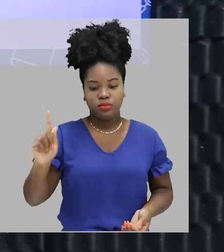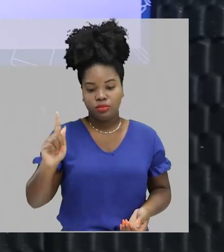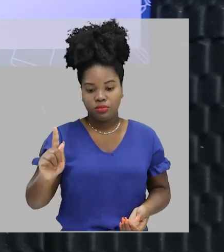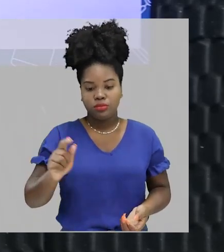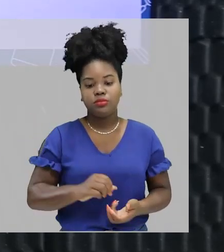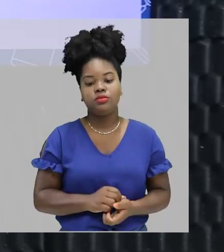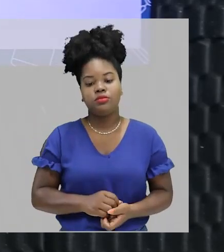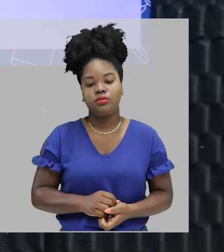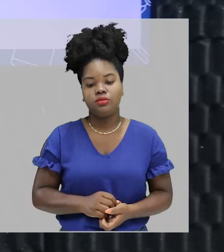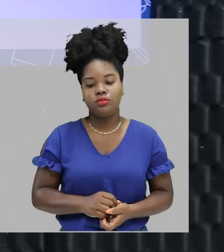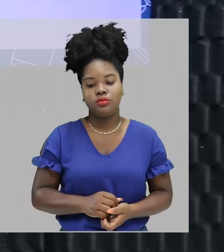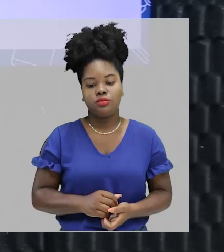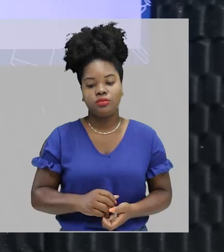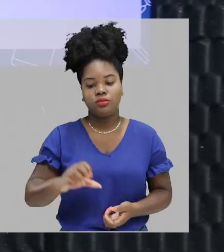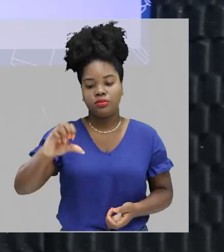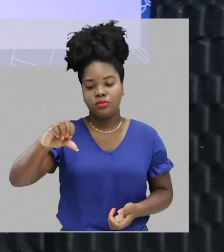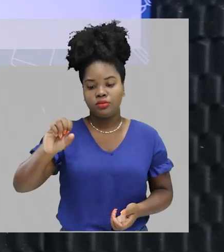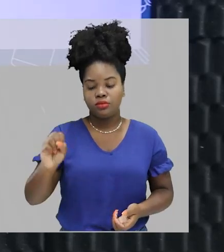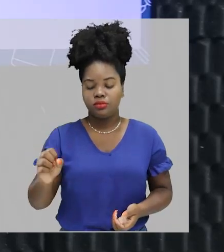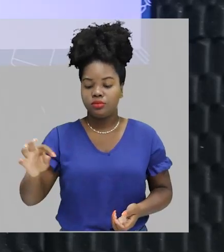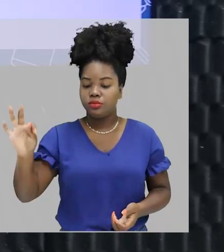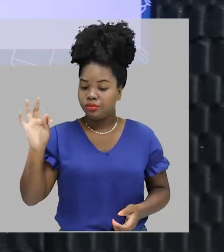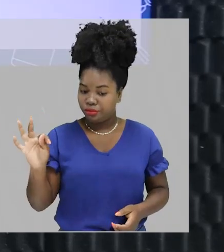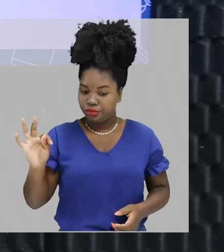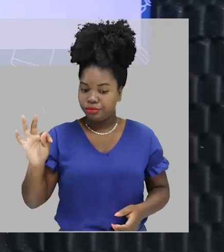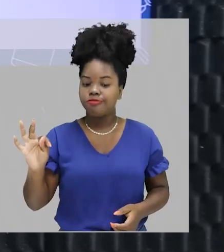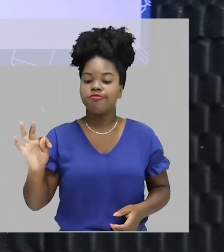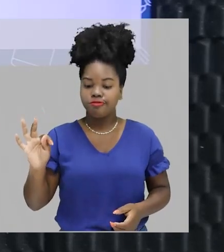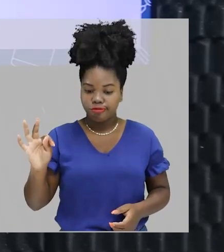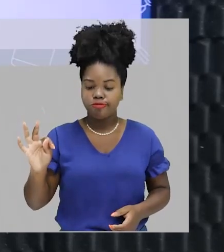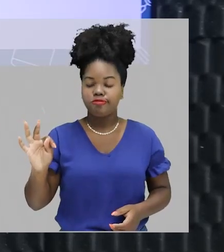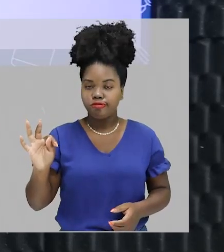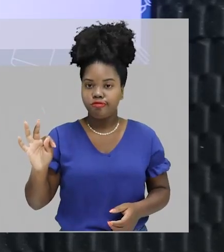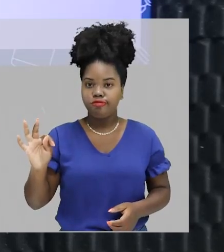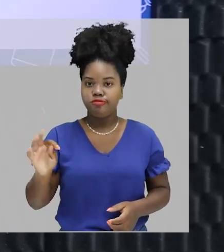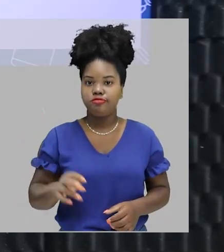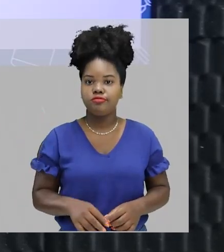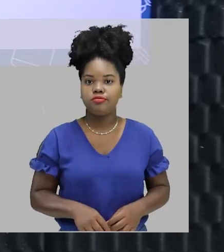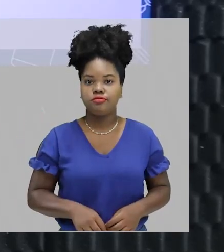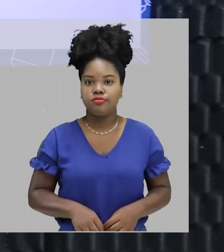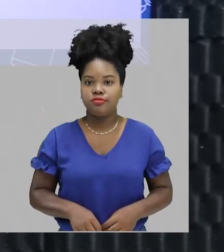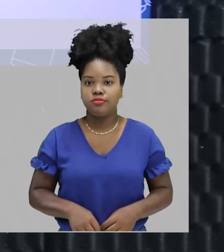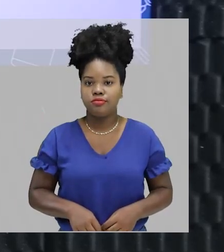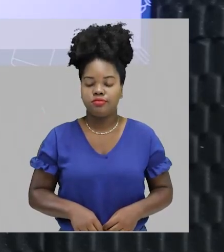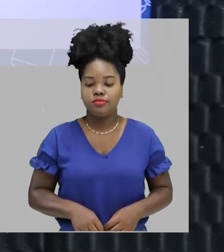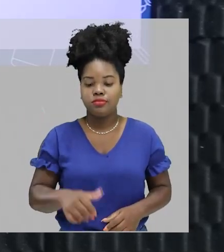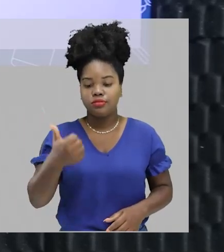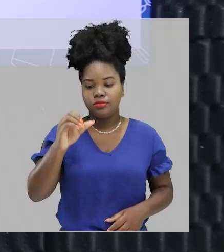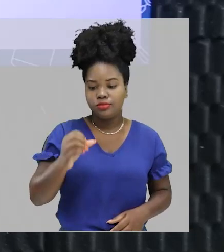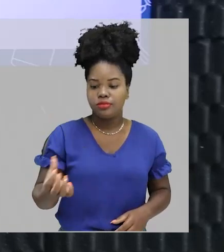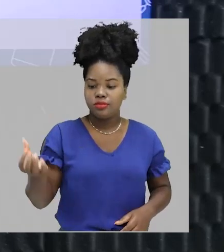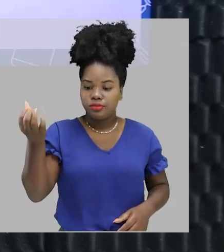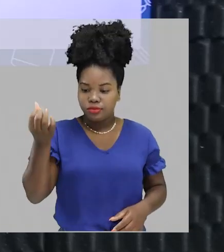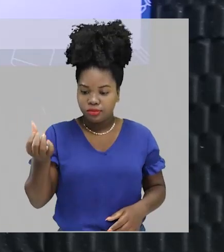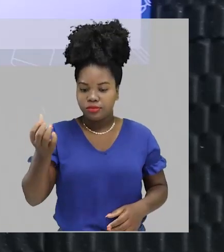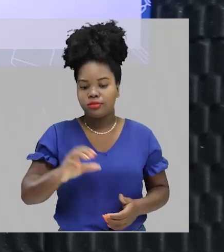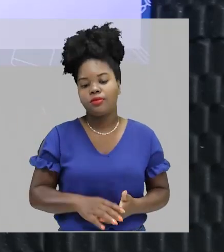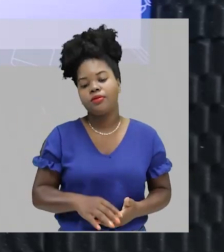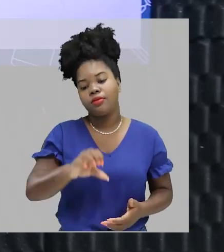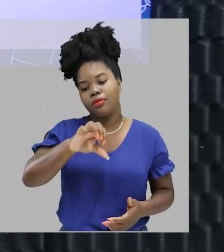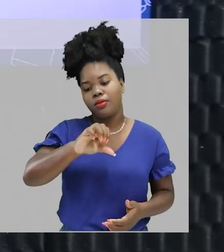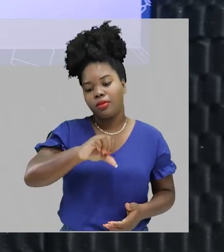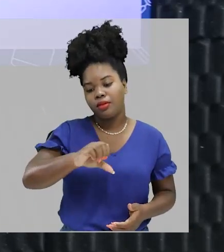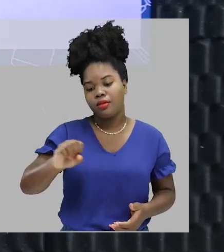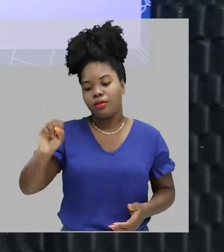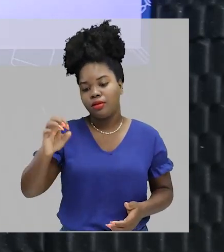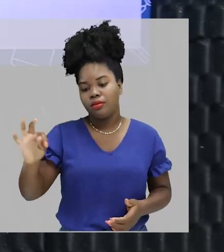mol equivale a 98 toneladas, certo? Usando aquele fator de multiplicação, 10 elevado à sexta. Então,